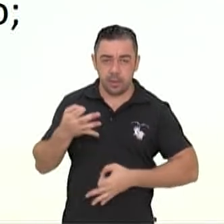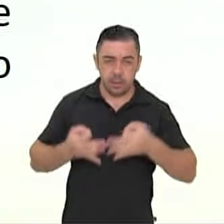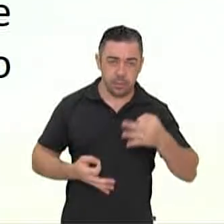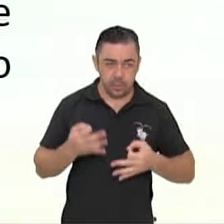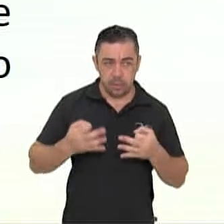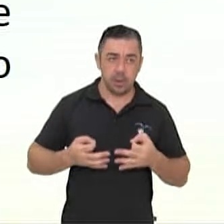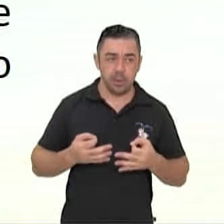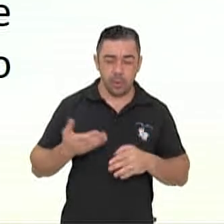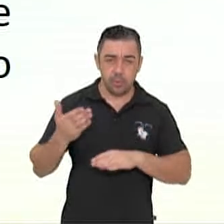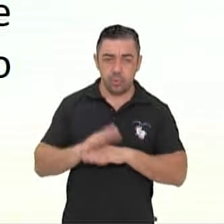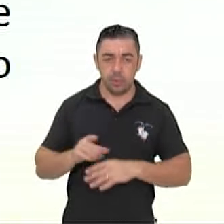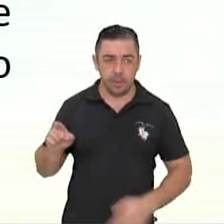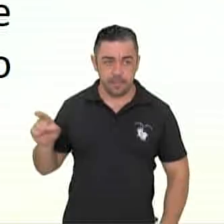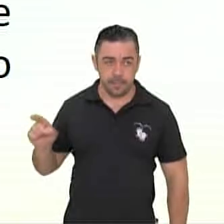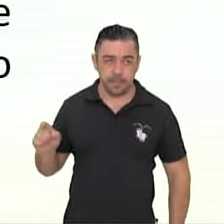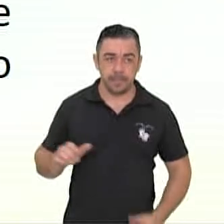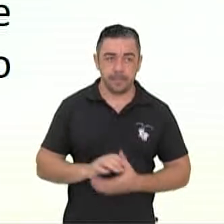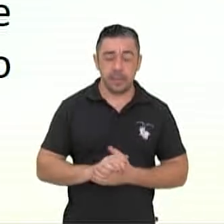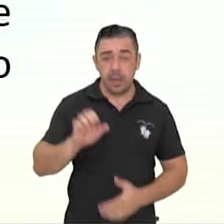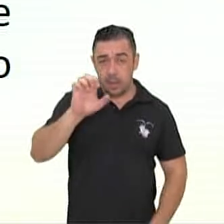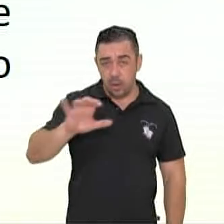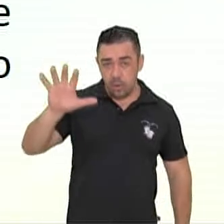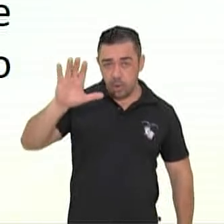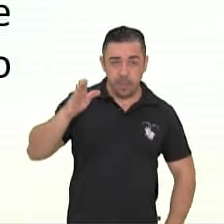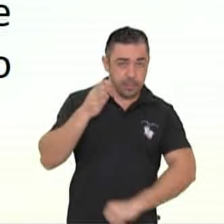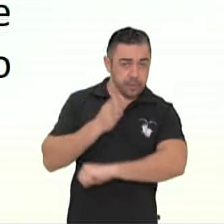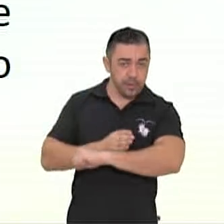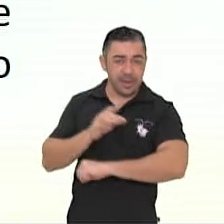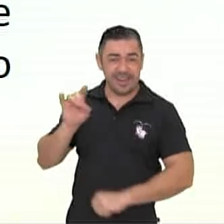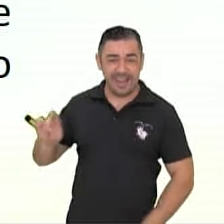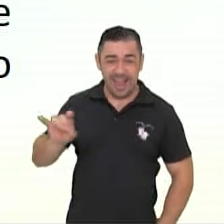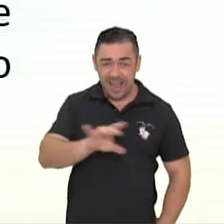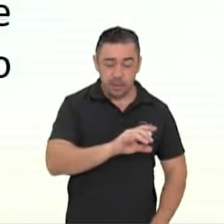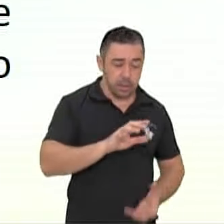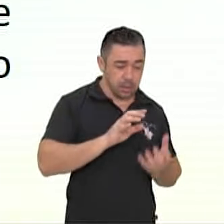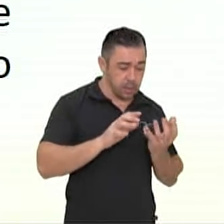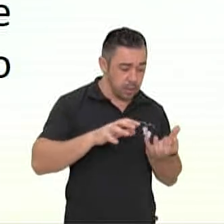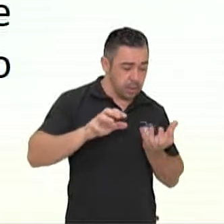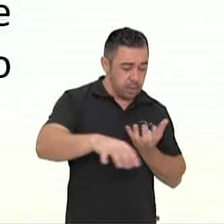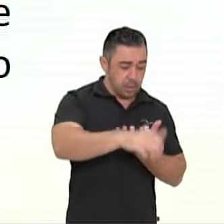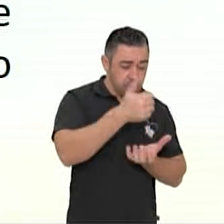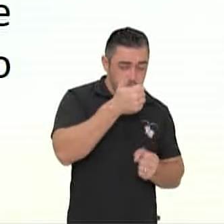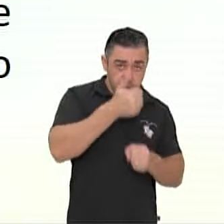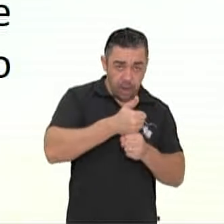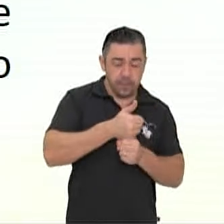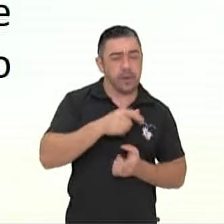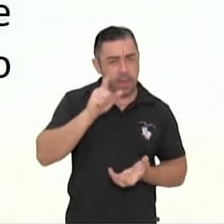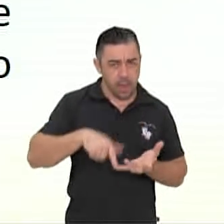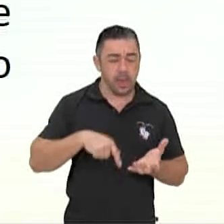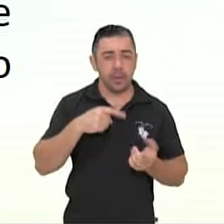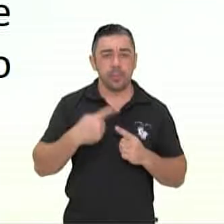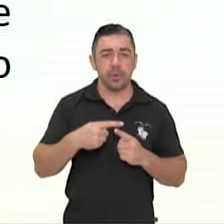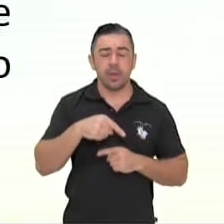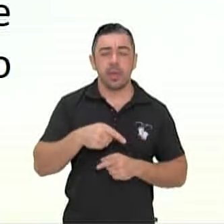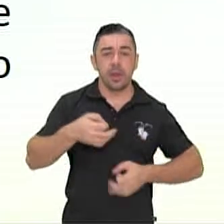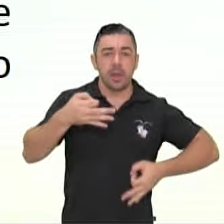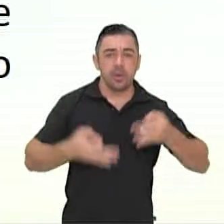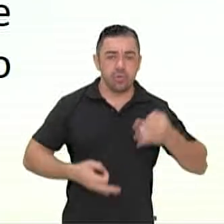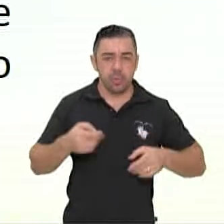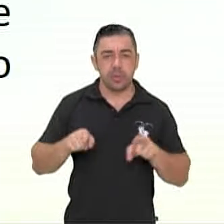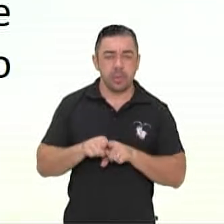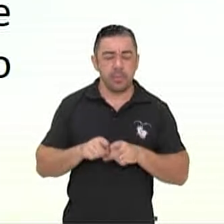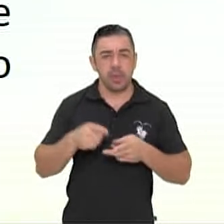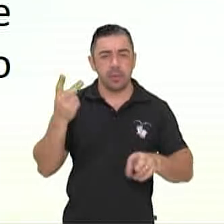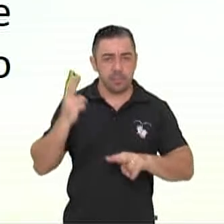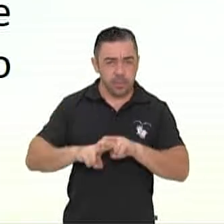defesa dele. Na Europa medieval, cada senhor era a autoridade máxima em seus domínios, pois era ele que julgava as pessoas, aplicava